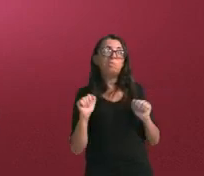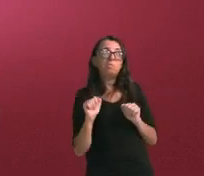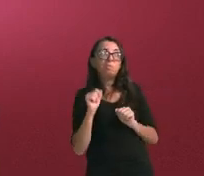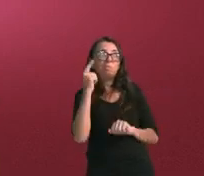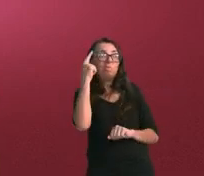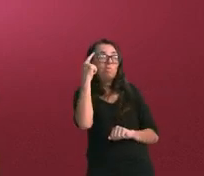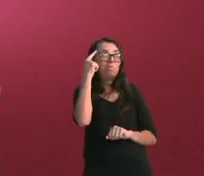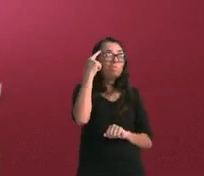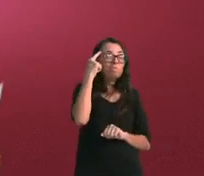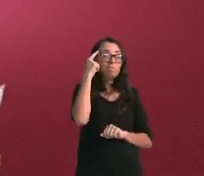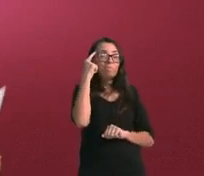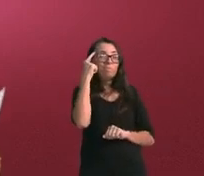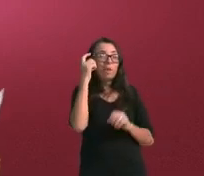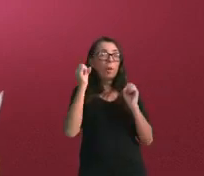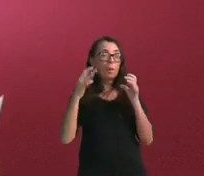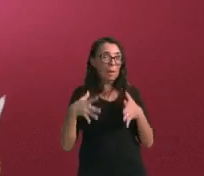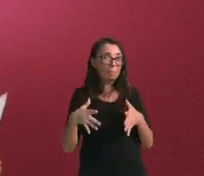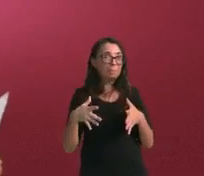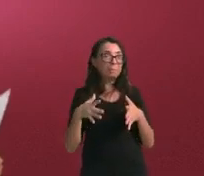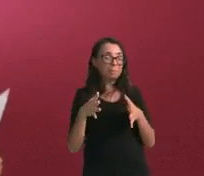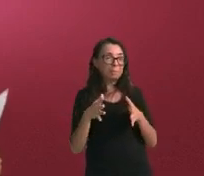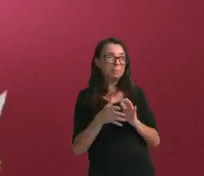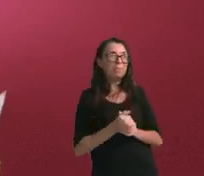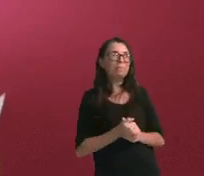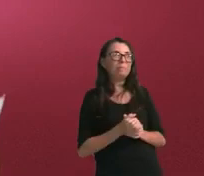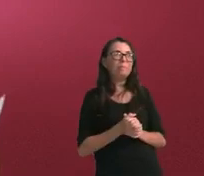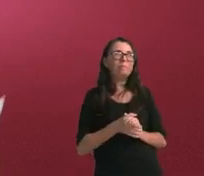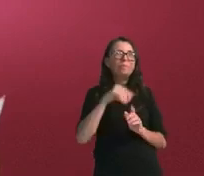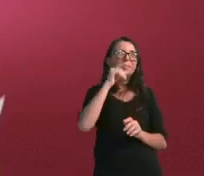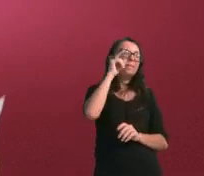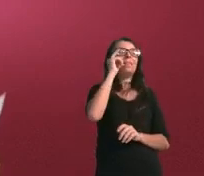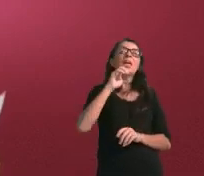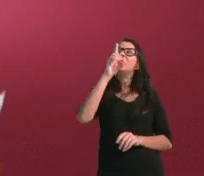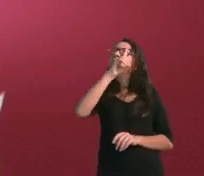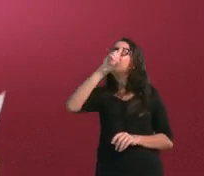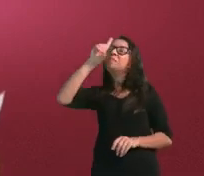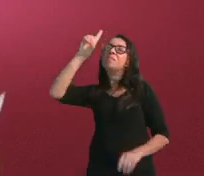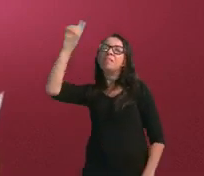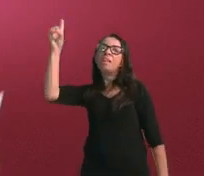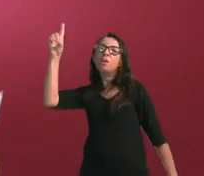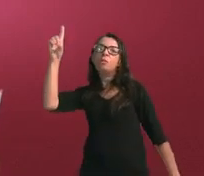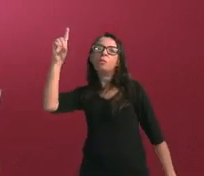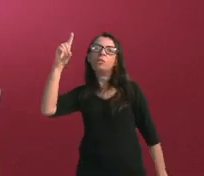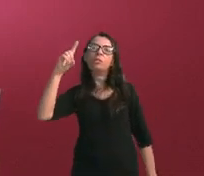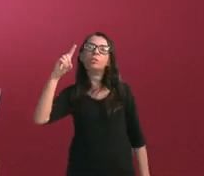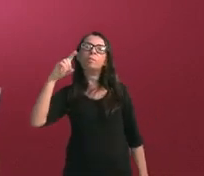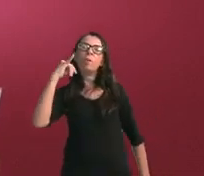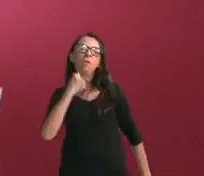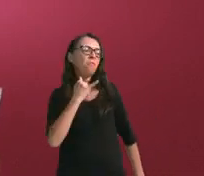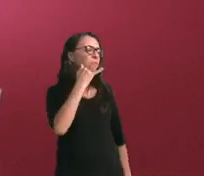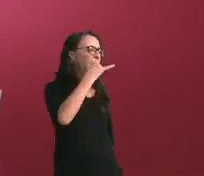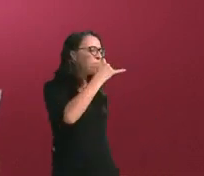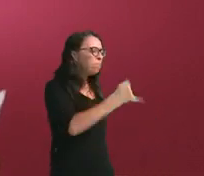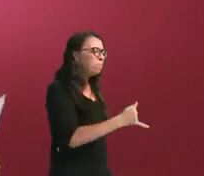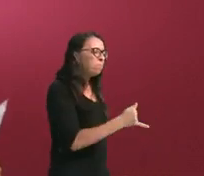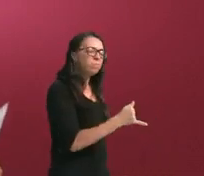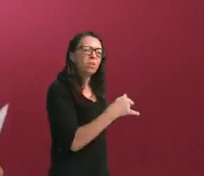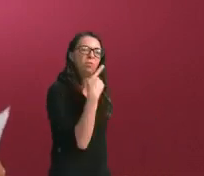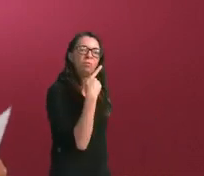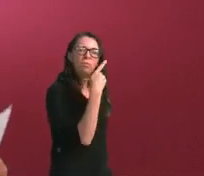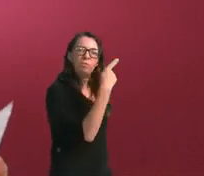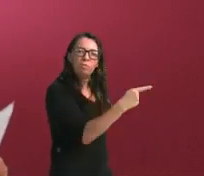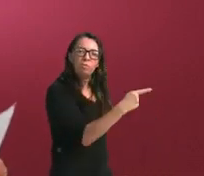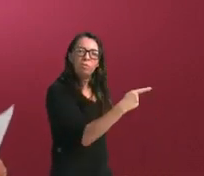irmãos. Disse o Senhor a Moisés. Então a pergunta é: o que Deus mandou Moisés e Arão